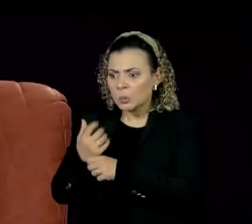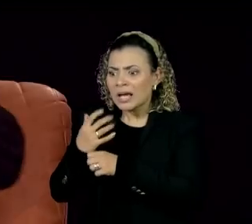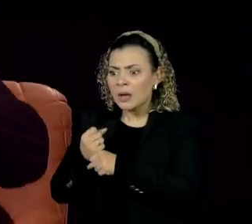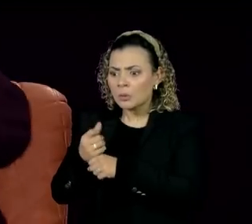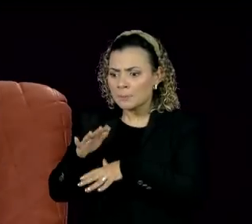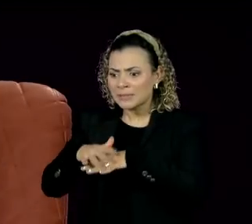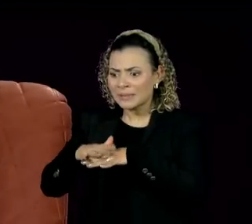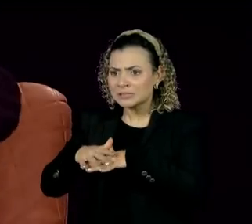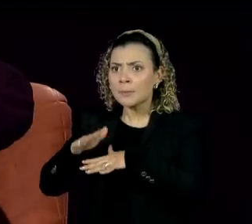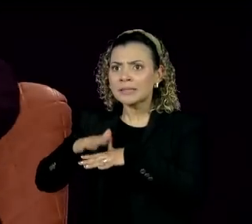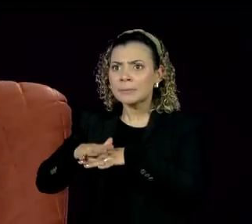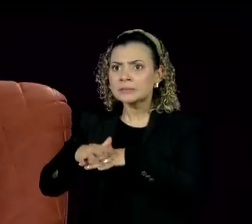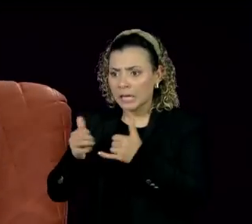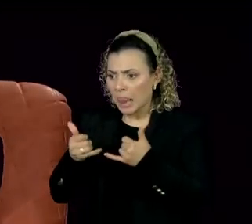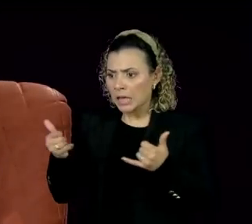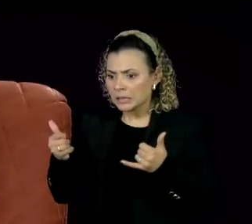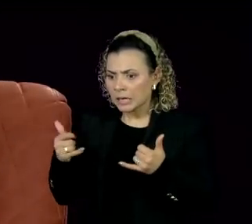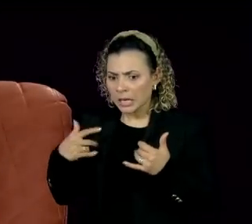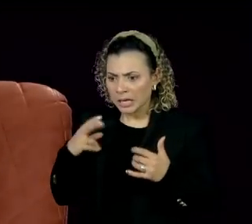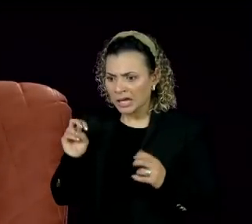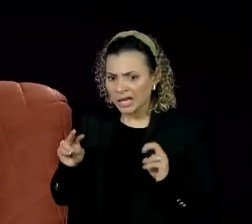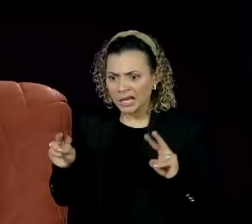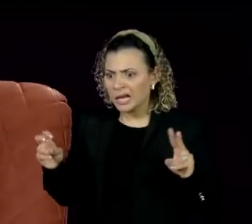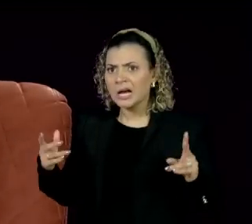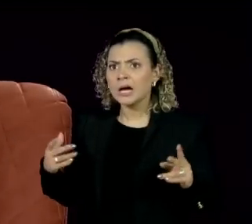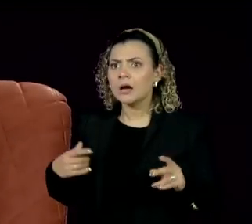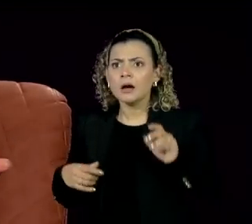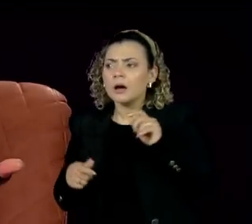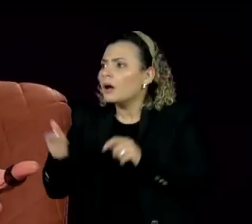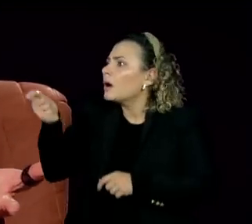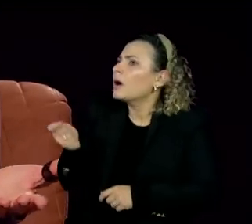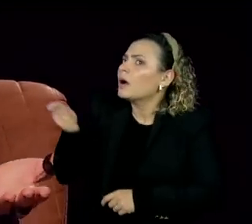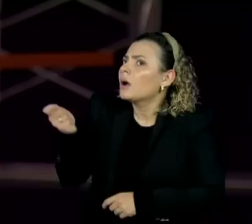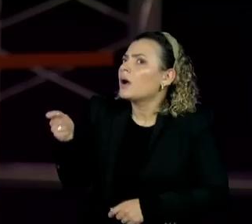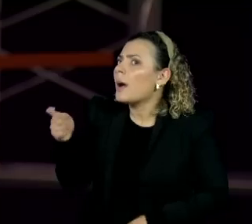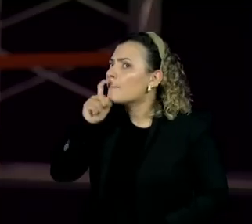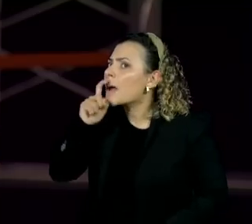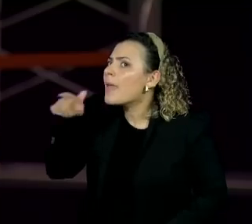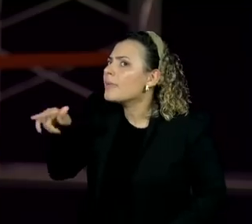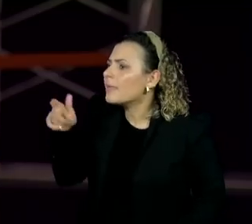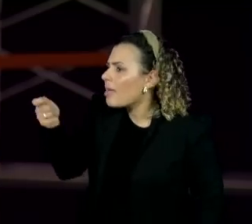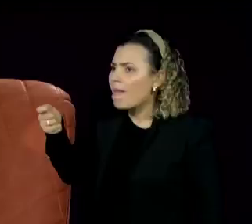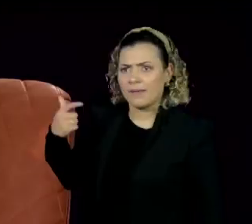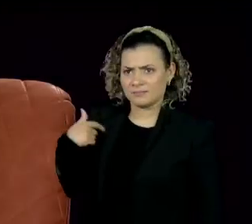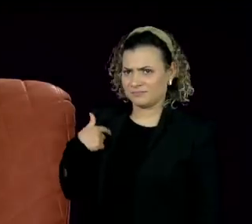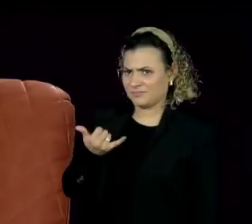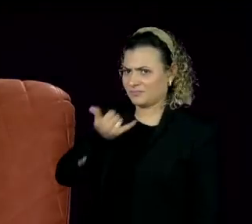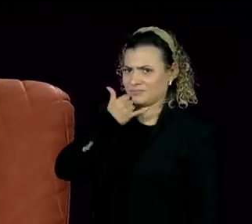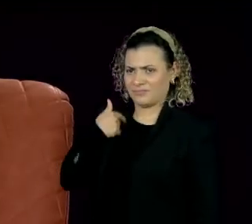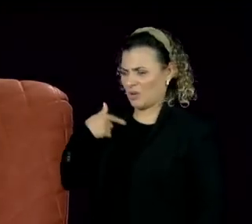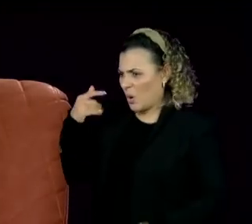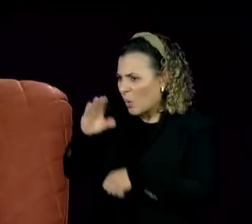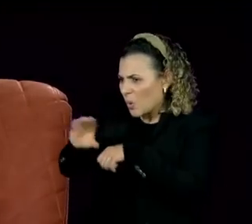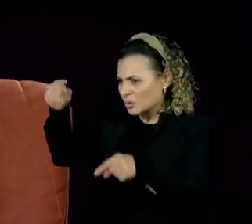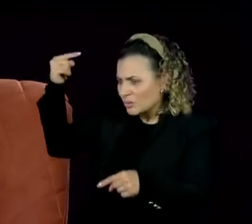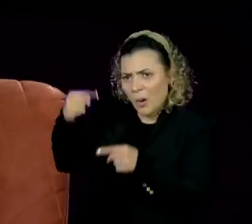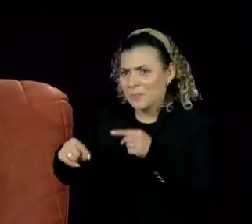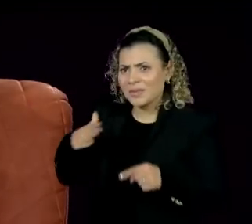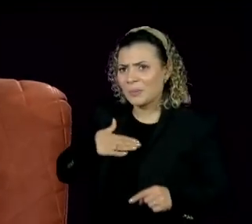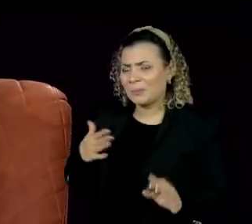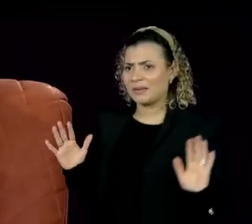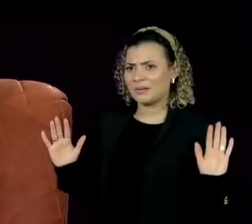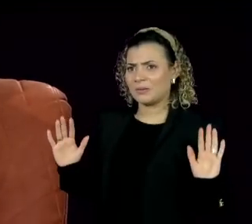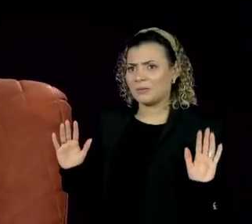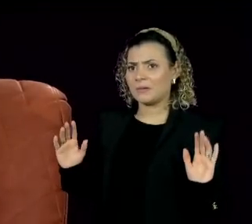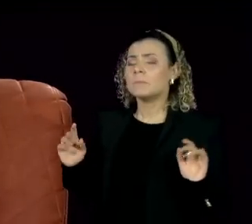de matemática, elétrica, acústica. Eu falei, pai... Não era esse curso que era para mim, pelo menos um